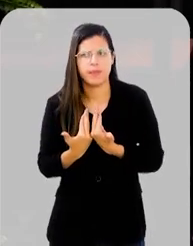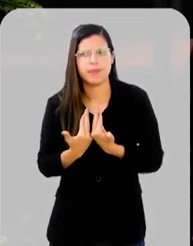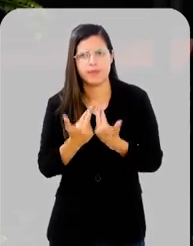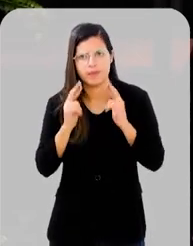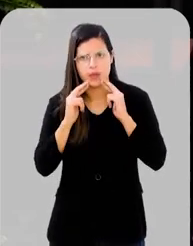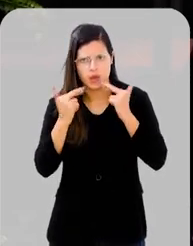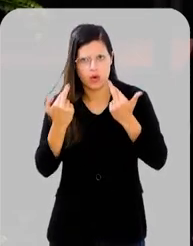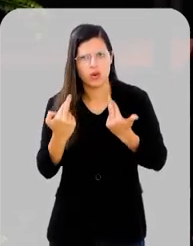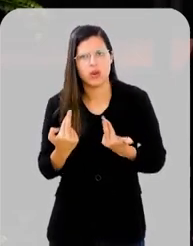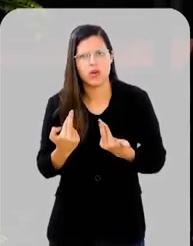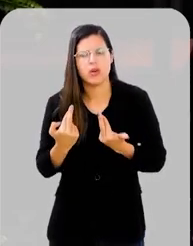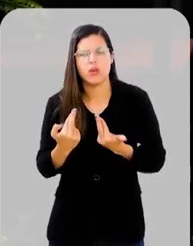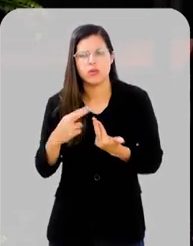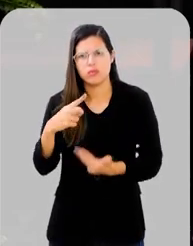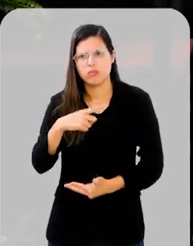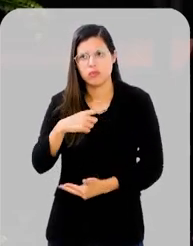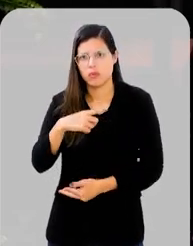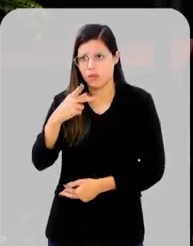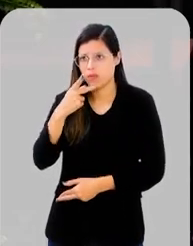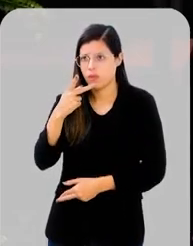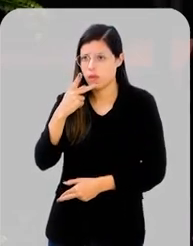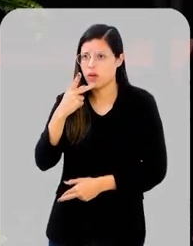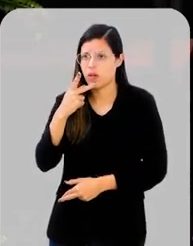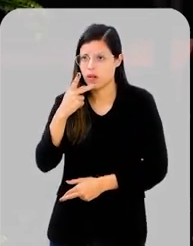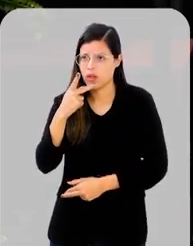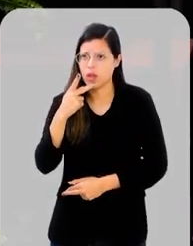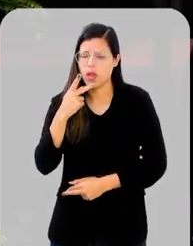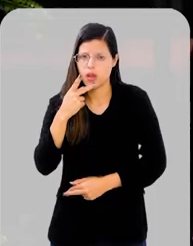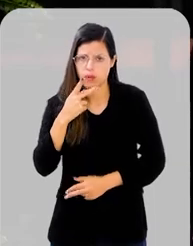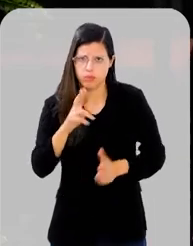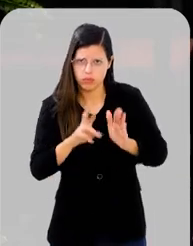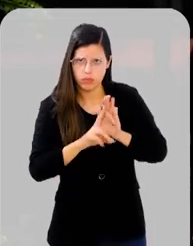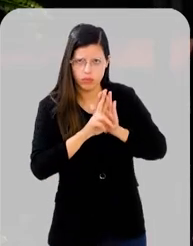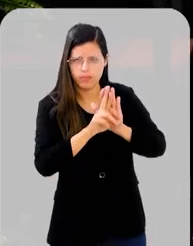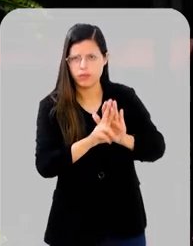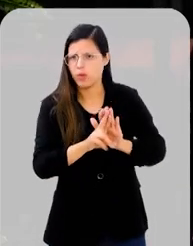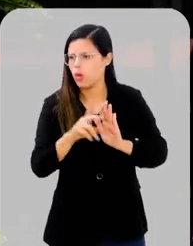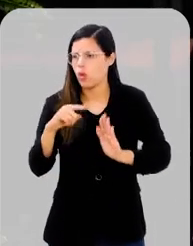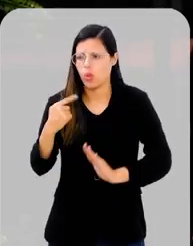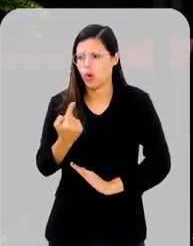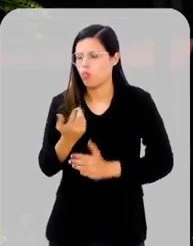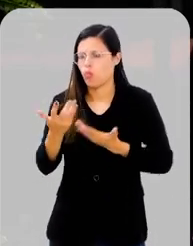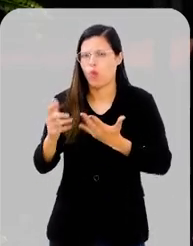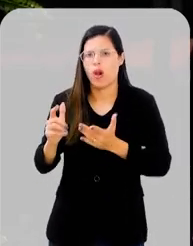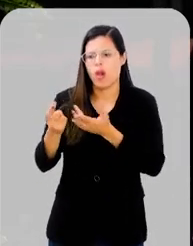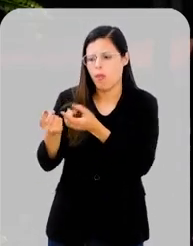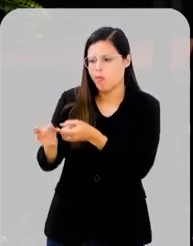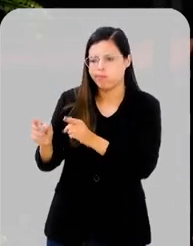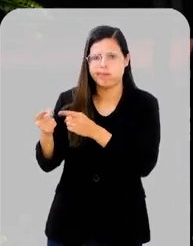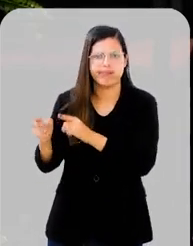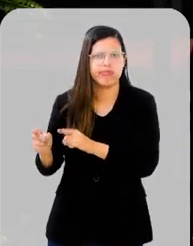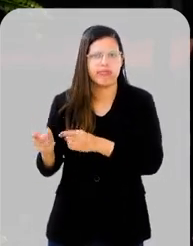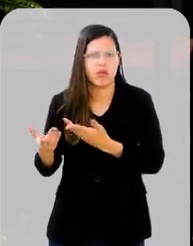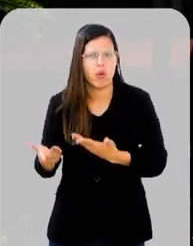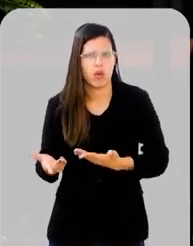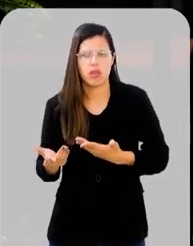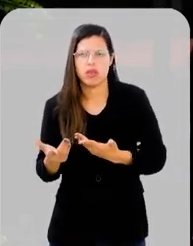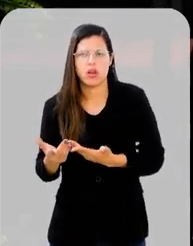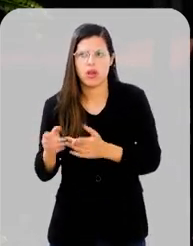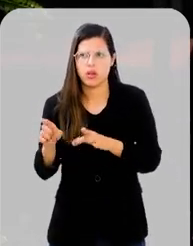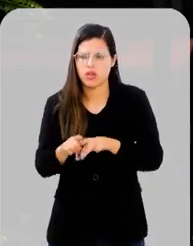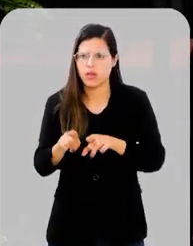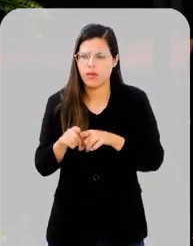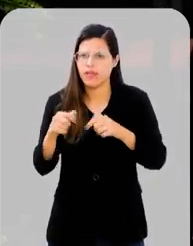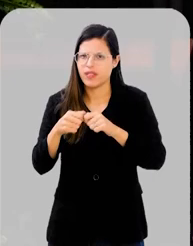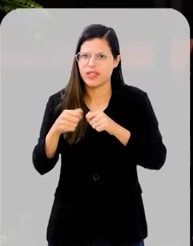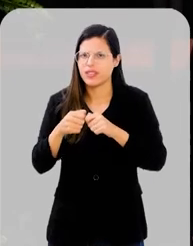na na reunião uma das reuniões Ordinárias eu disse isso aos os representantes nós não queremos fazer caças bruxas e nem palanque